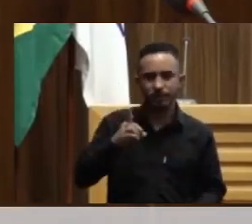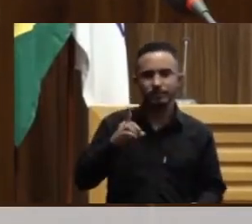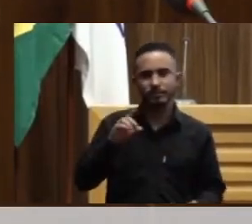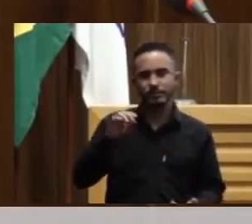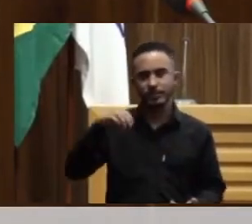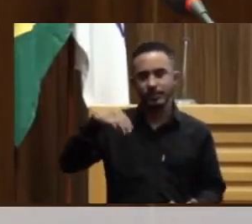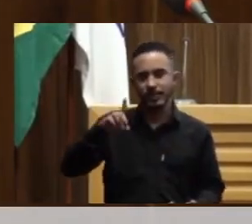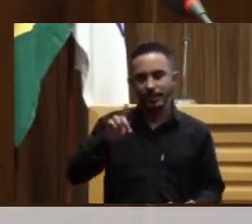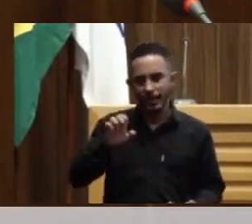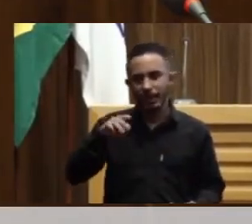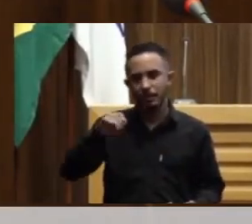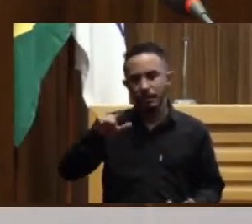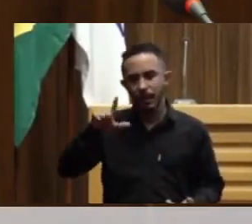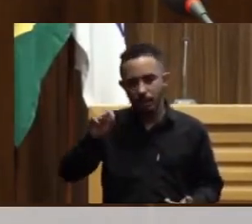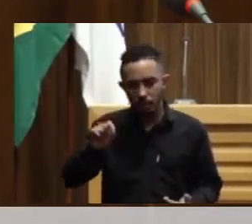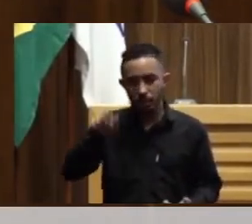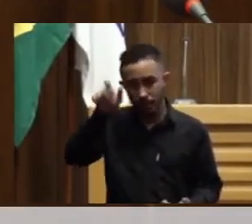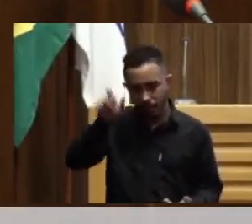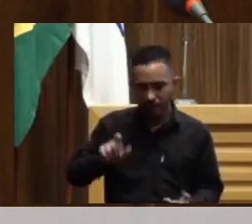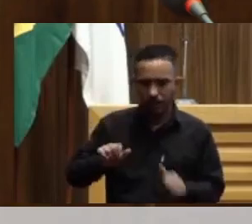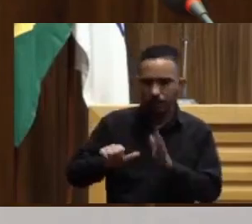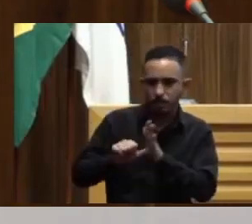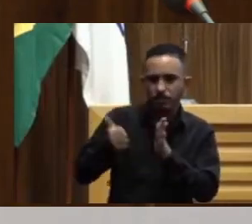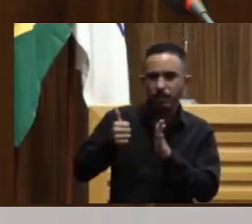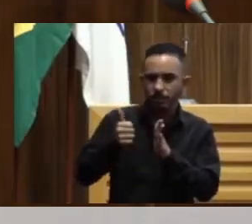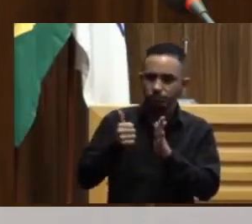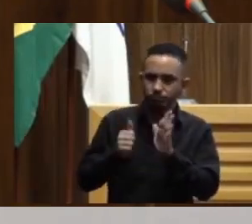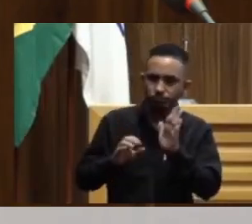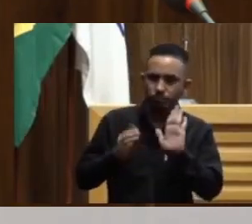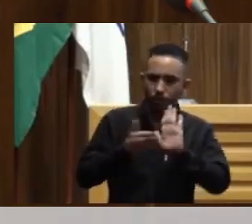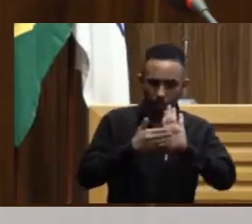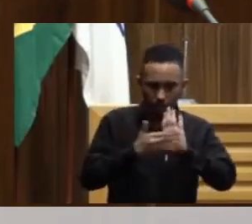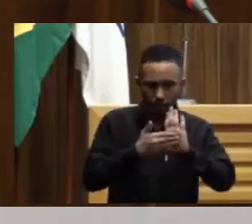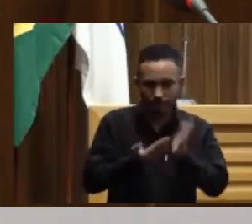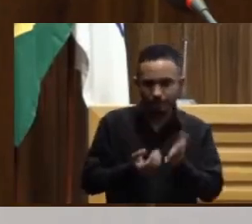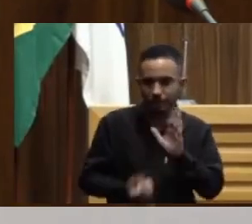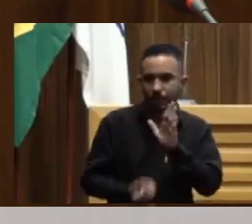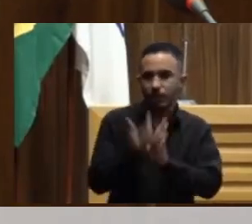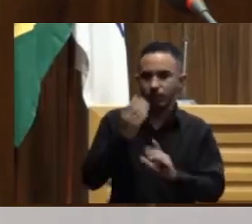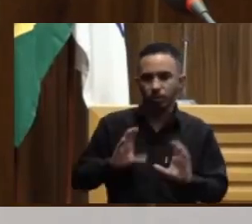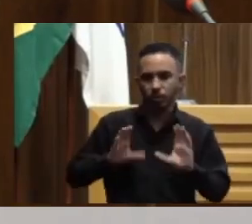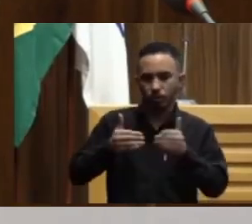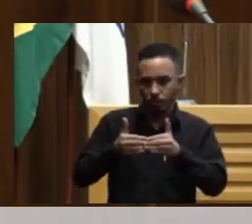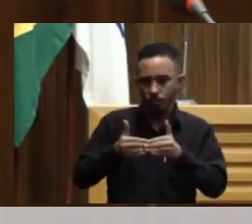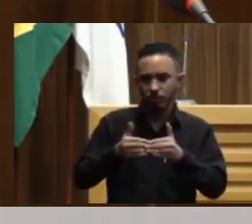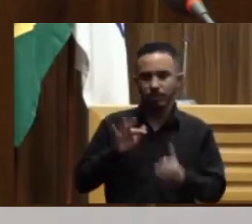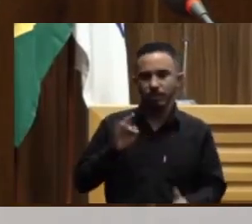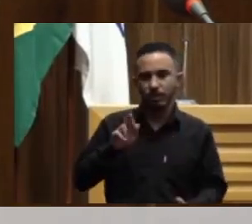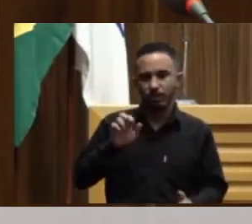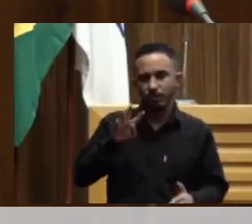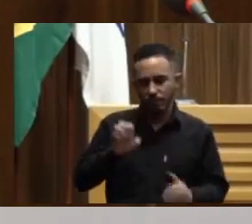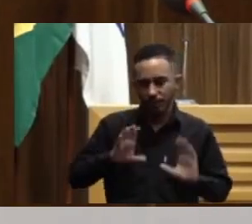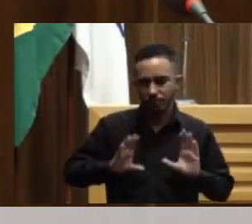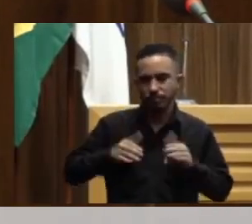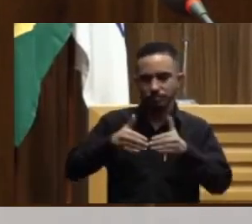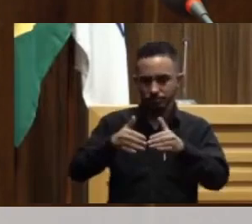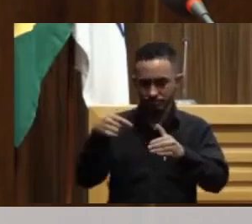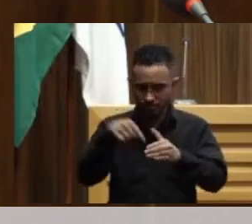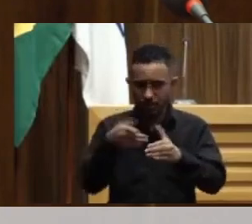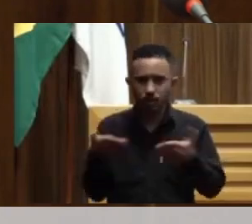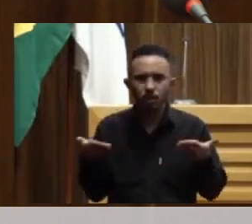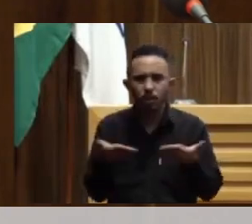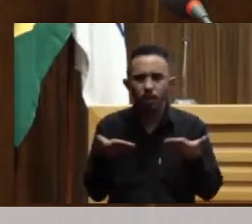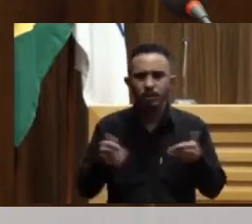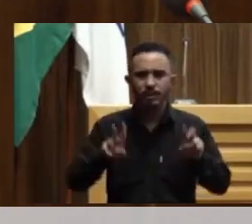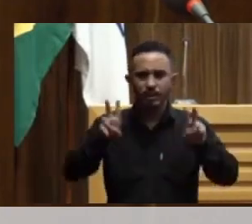que é um dos primeiros a subscrever o pedido de criação dessa frente, né? E hoje estamos trazendo o